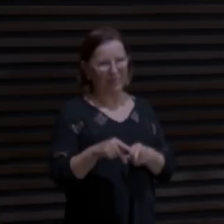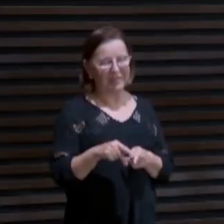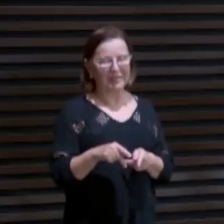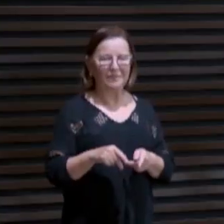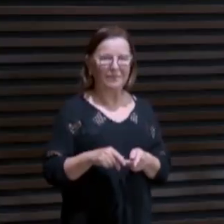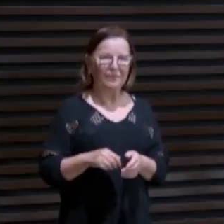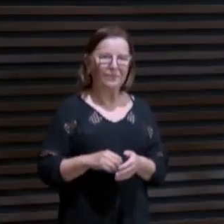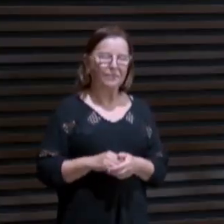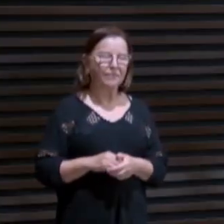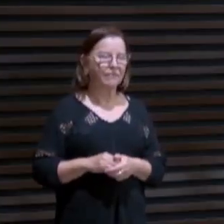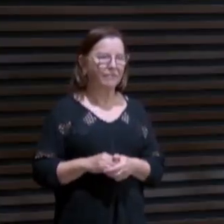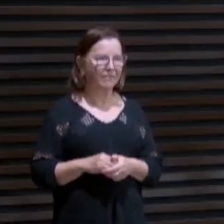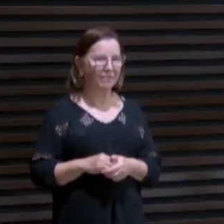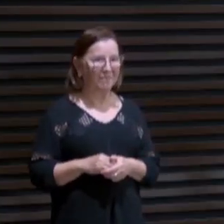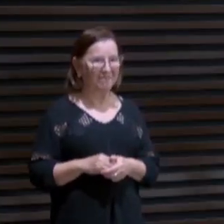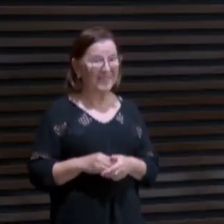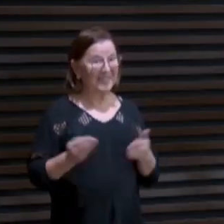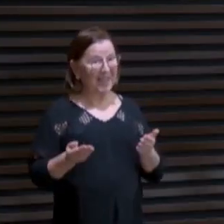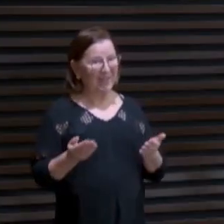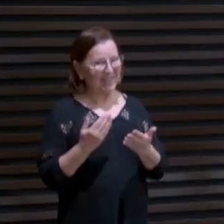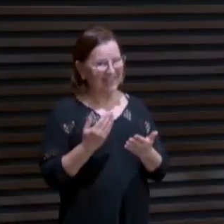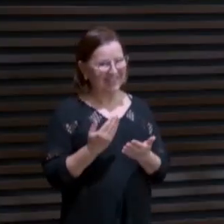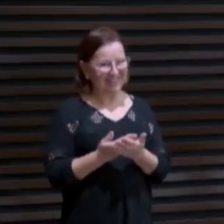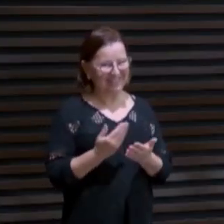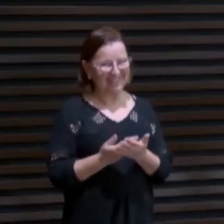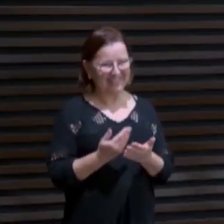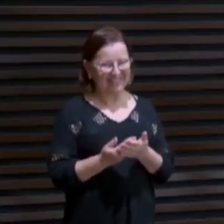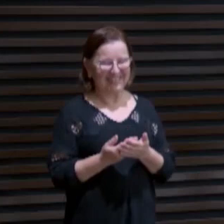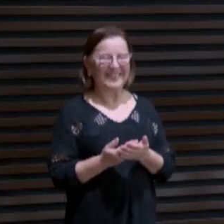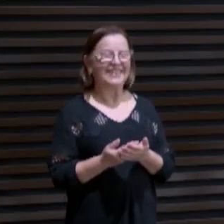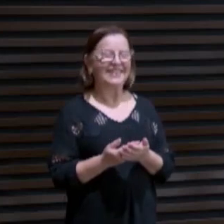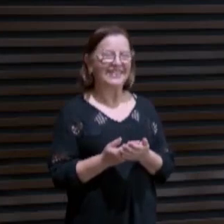Muito bem, queridos, vamos continuar nossa caminhada.